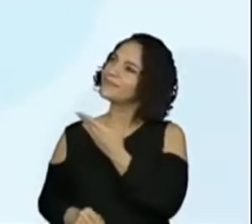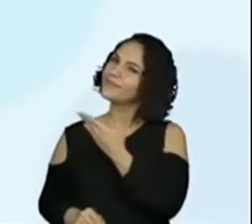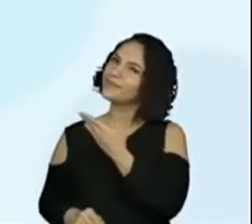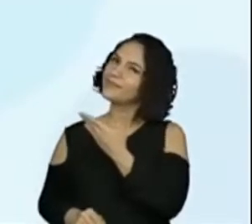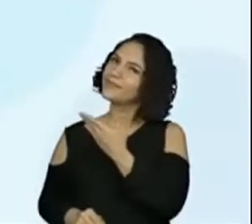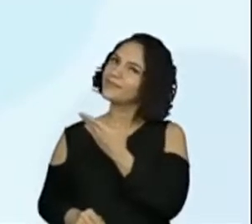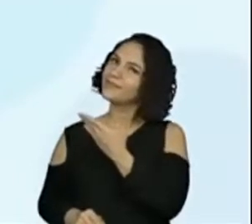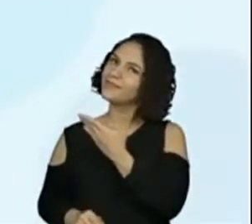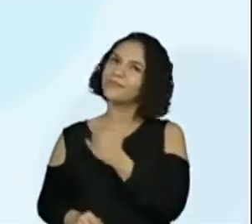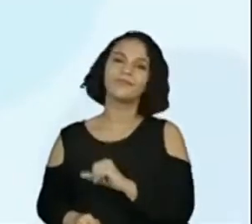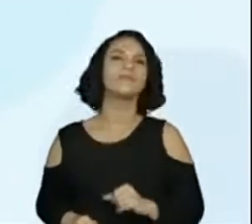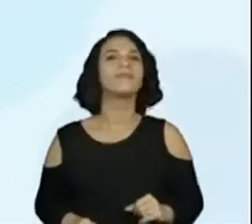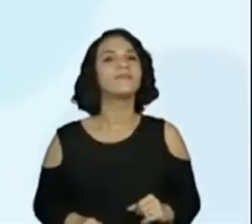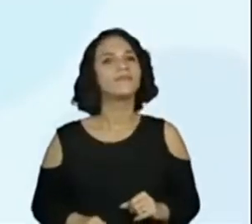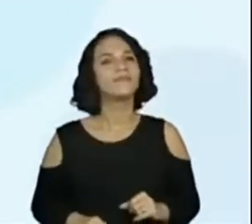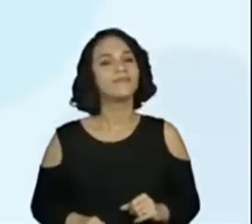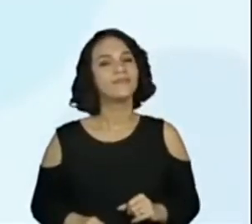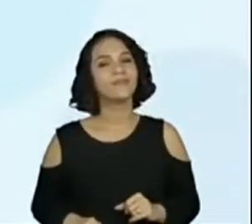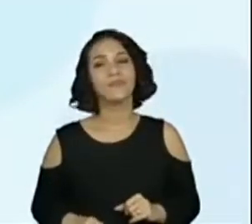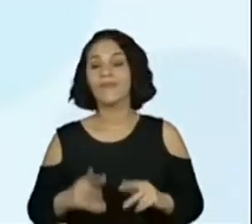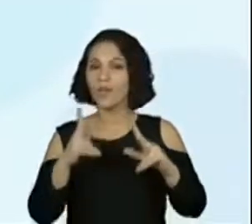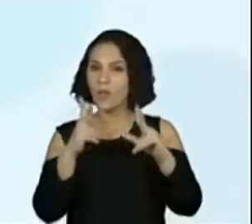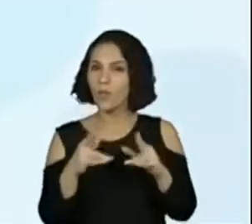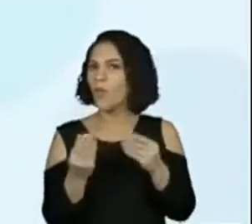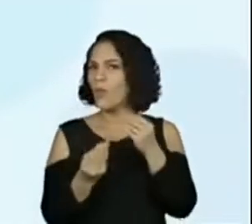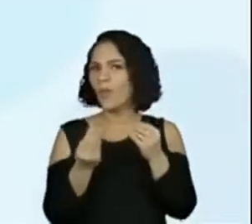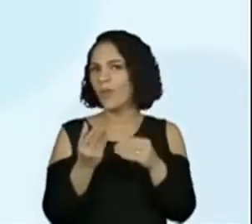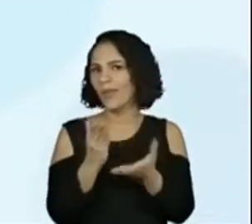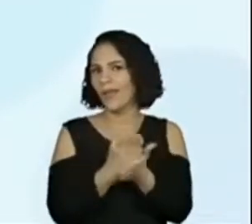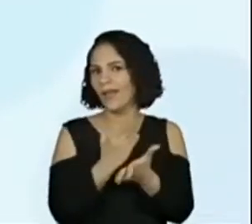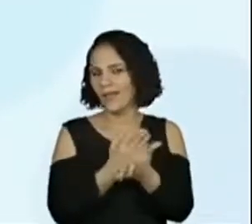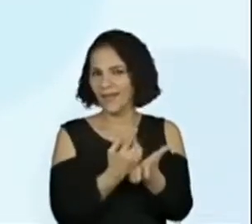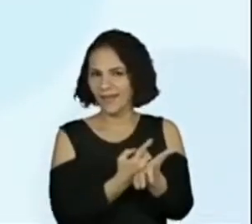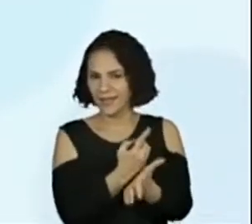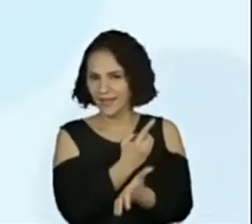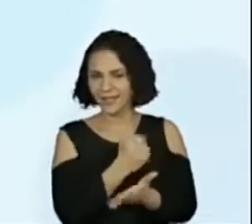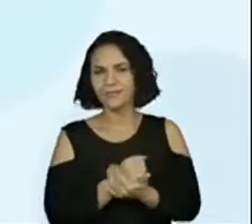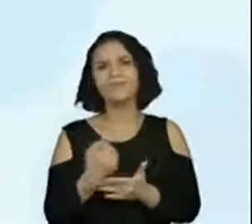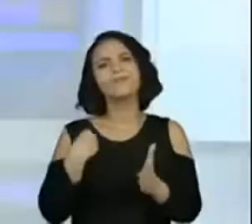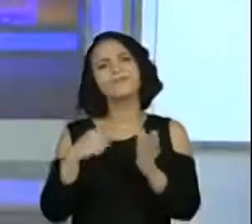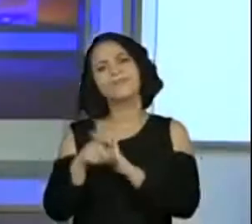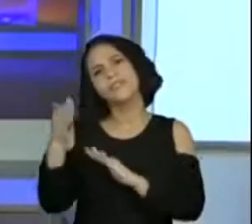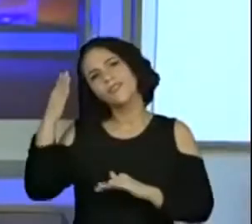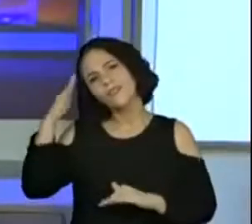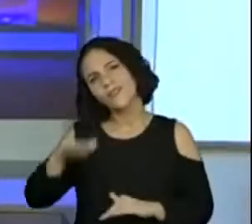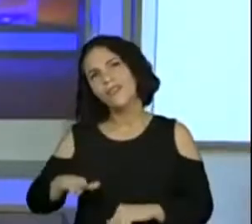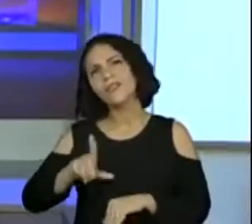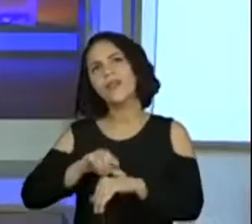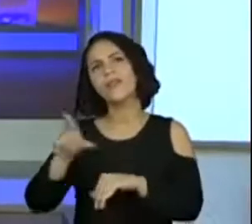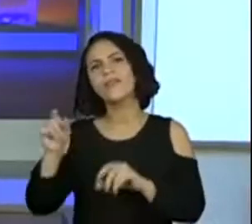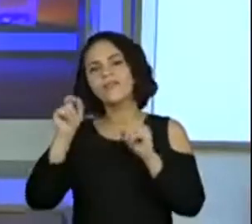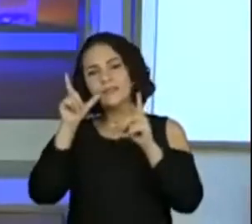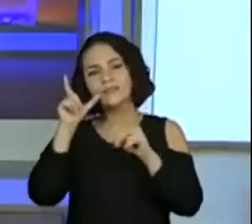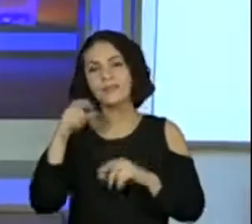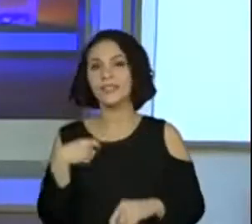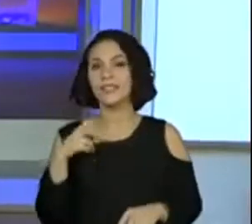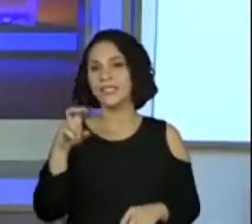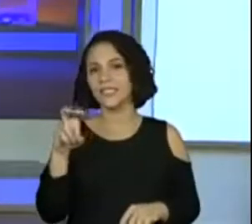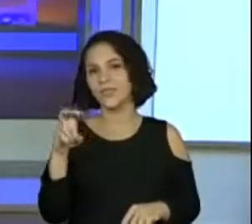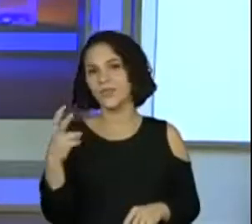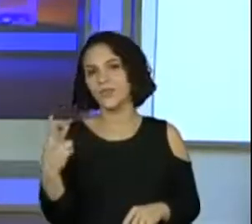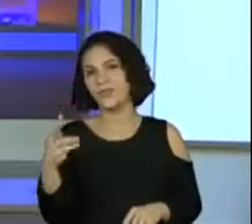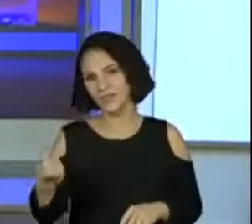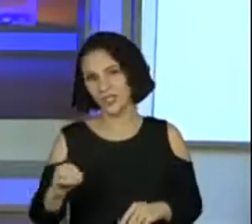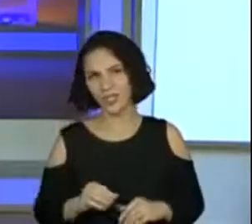verem como que a gente desenha no caderno, tá bom? Então, professora Fran, que hora você acorda? Tô marcando aqui, ó,